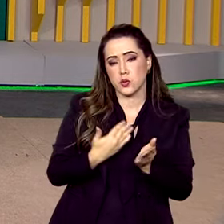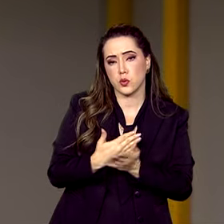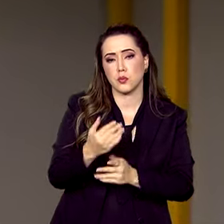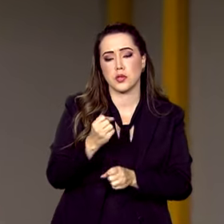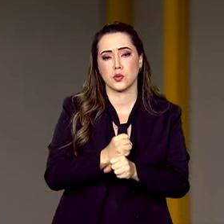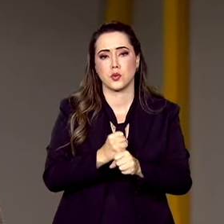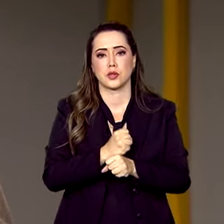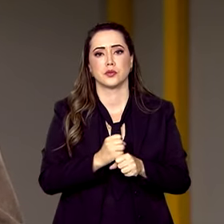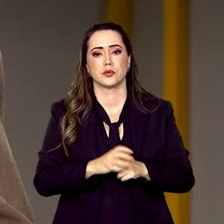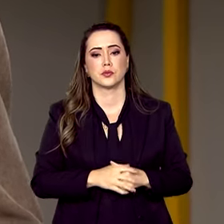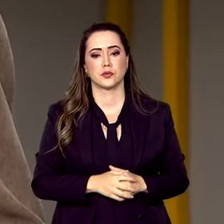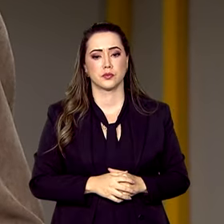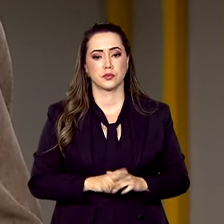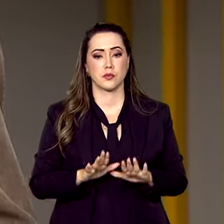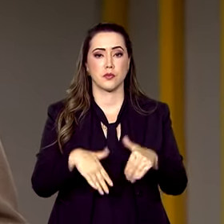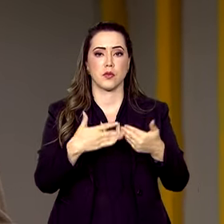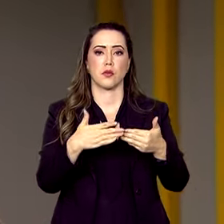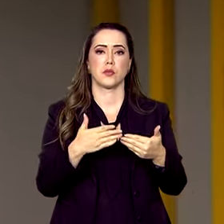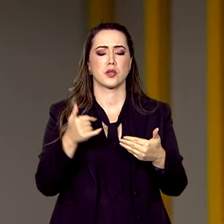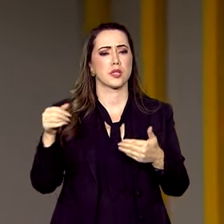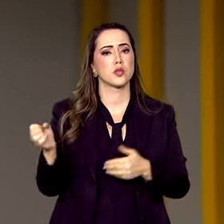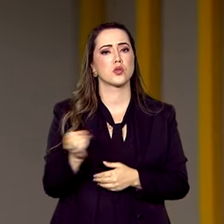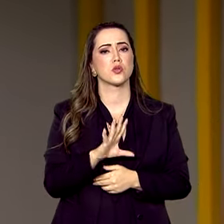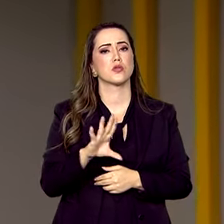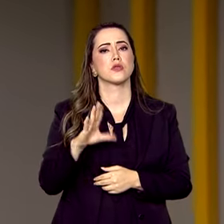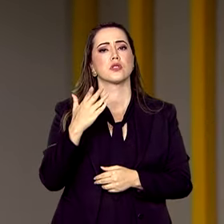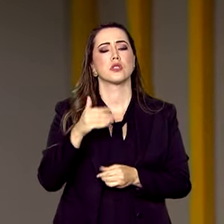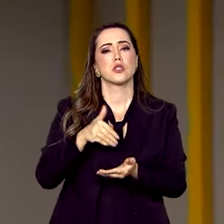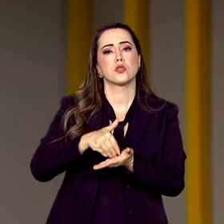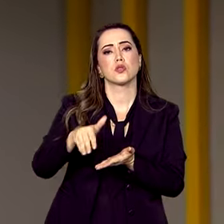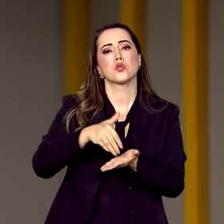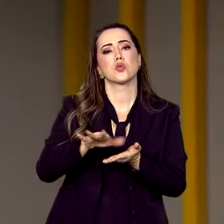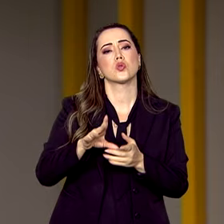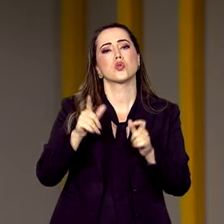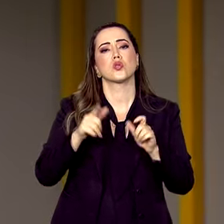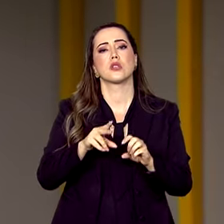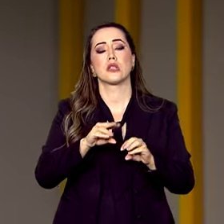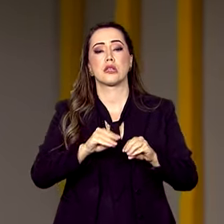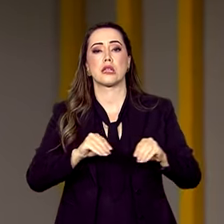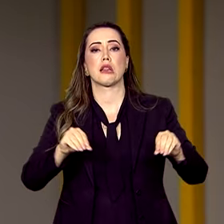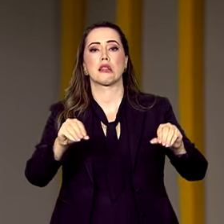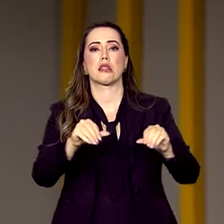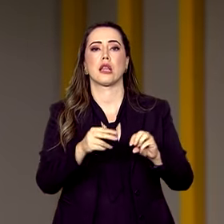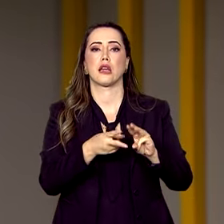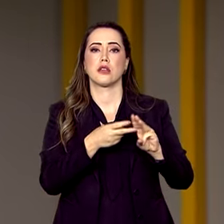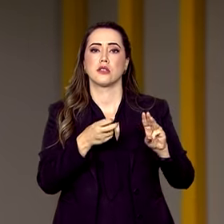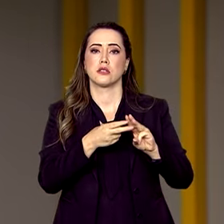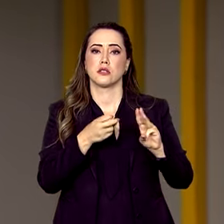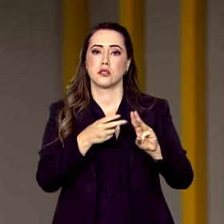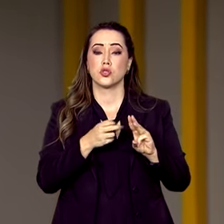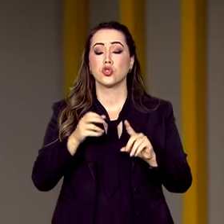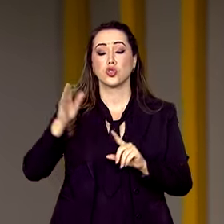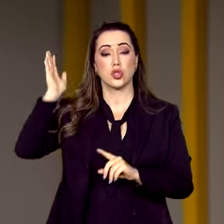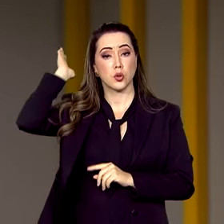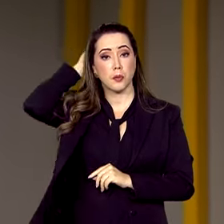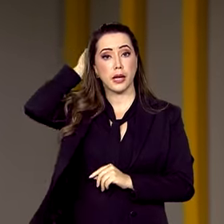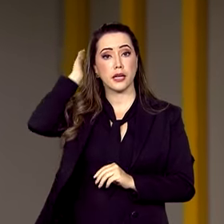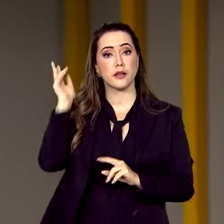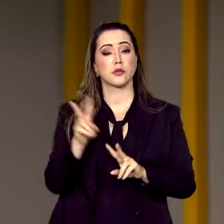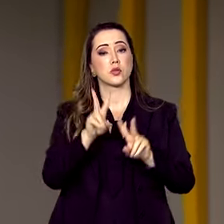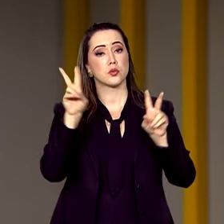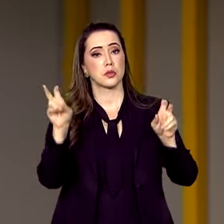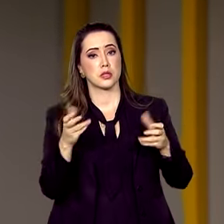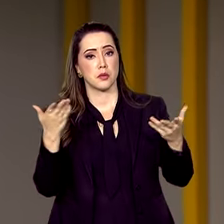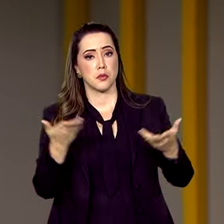ano. E o processo mais recente de desintrusão foi na terra indígena Apitereuá, no Pará. Sobre